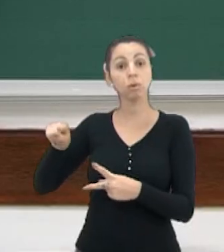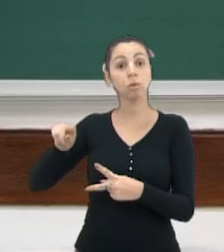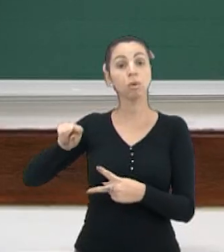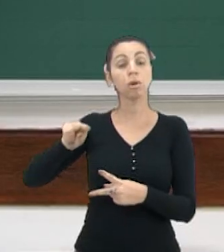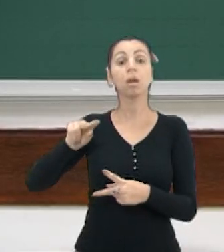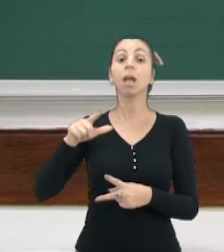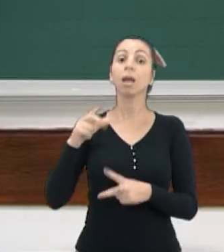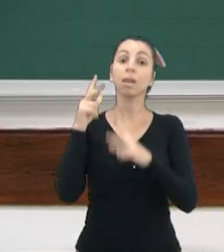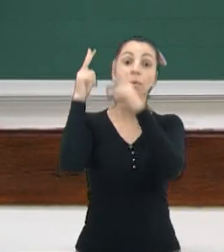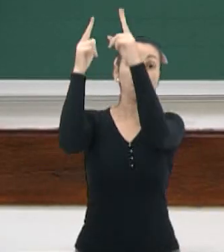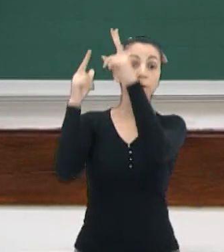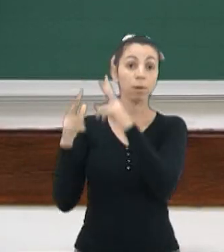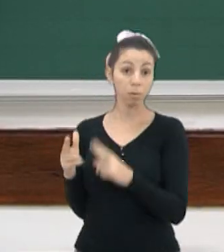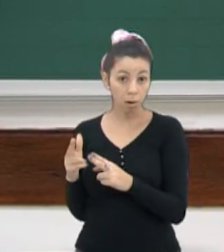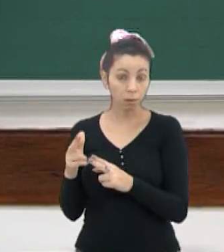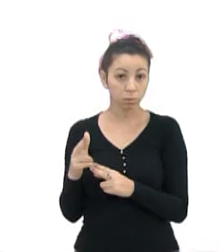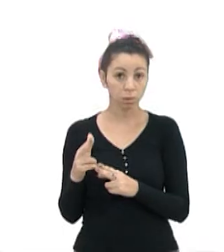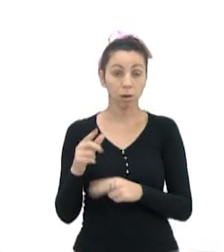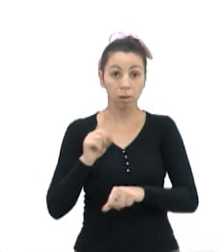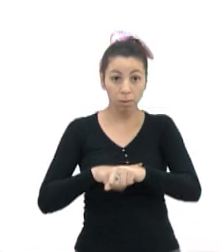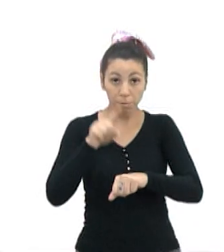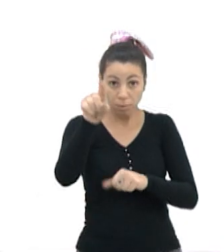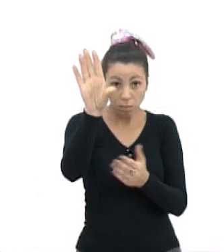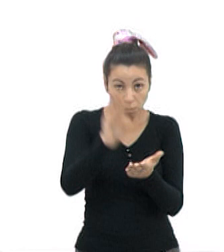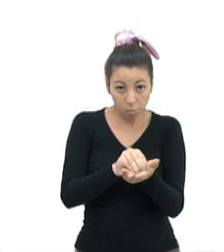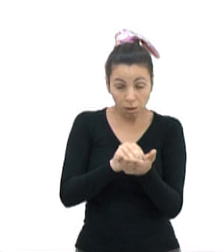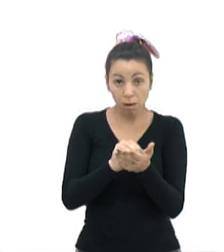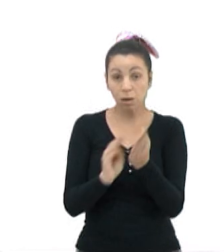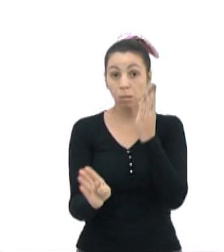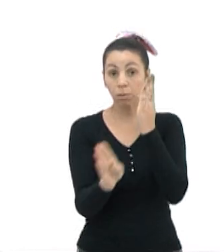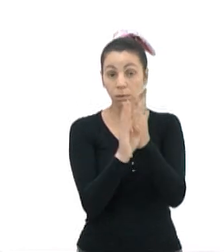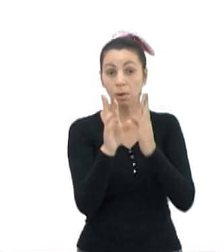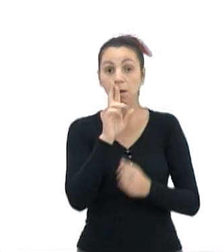vocês copiarem e resolverem.